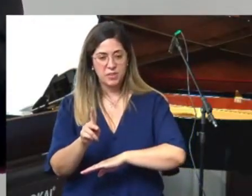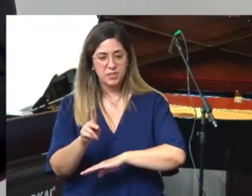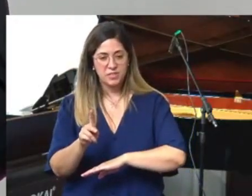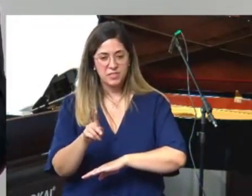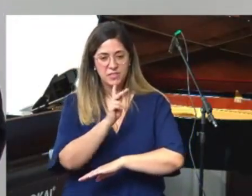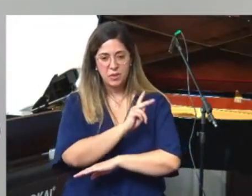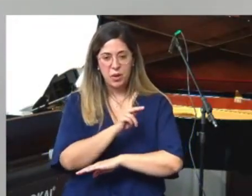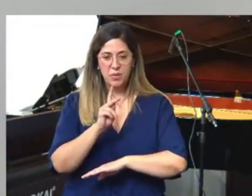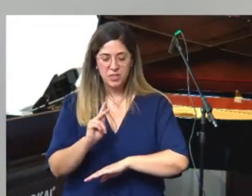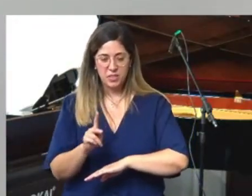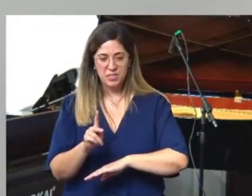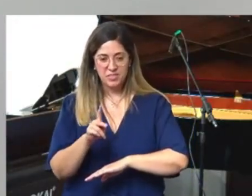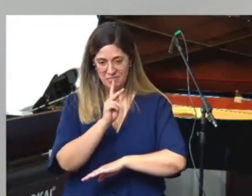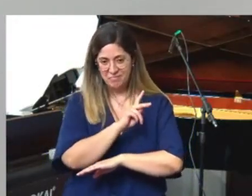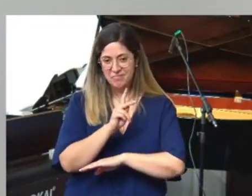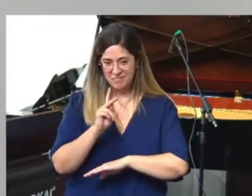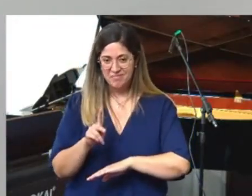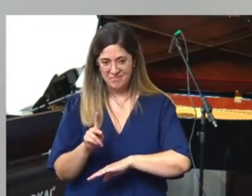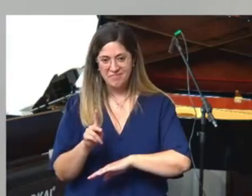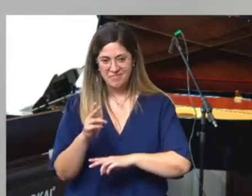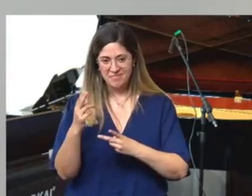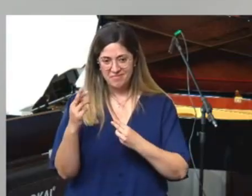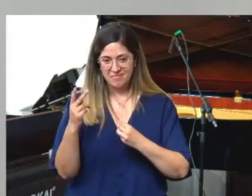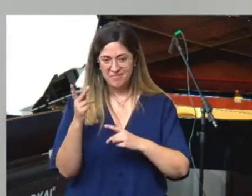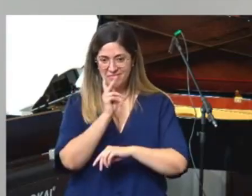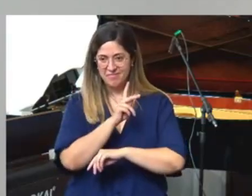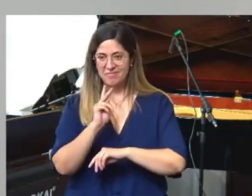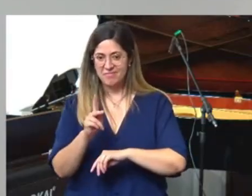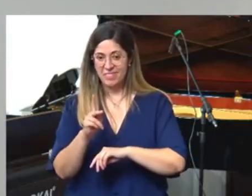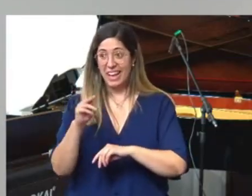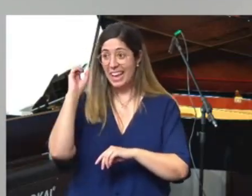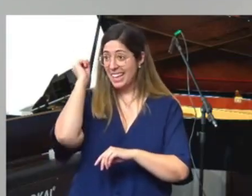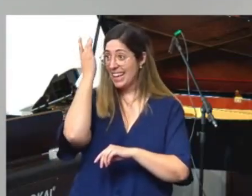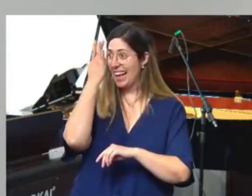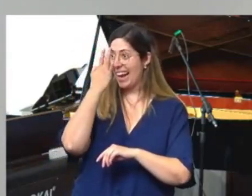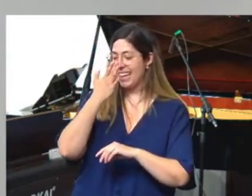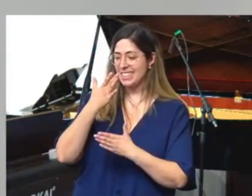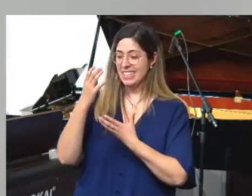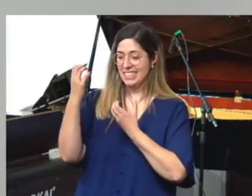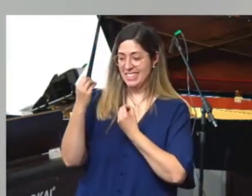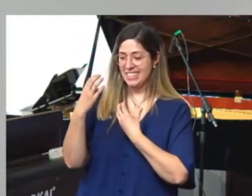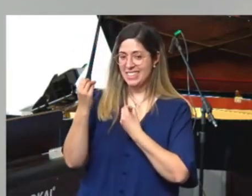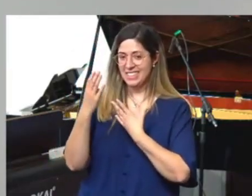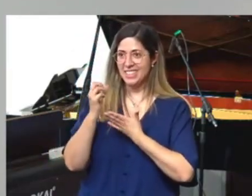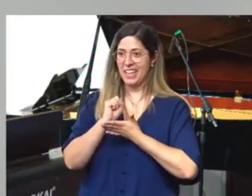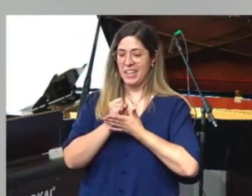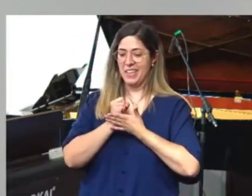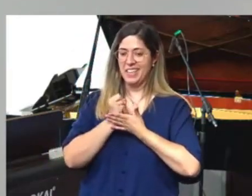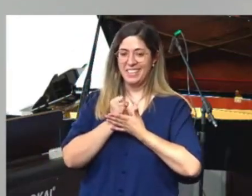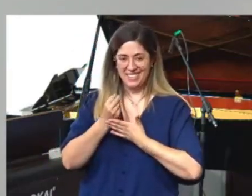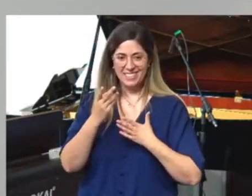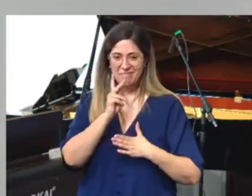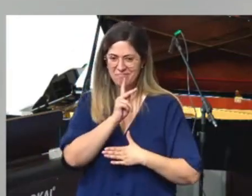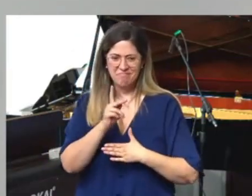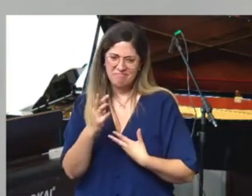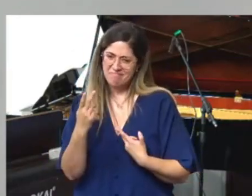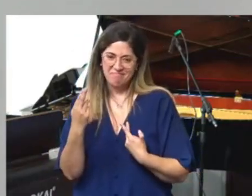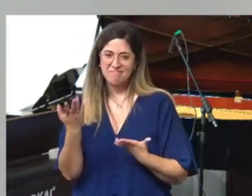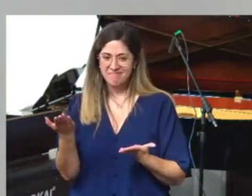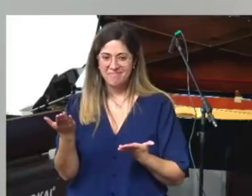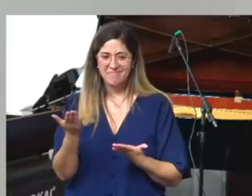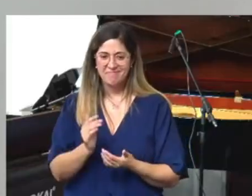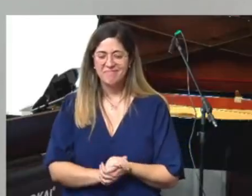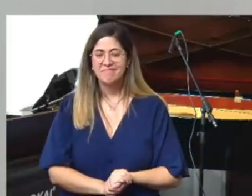que ela deve andar. E eis aqui um argumento muito utilizado por Paulo, um argumento